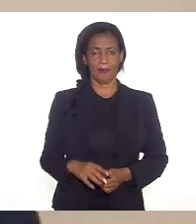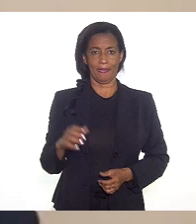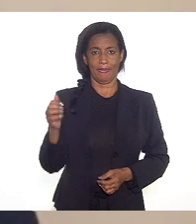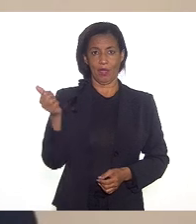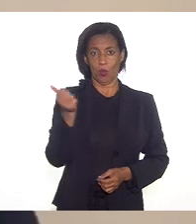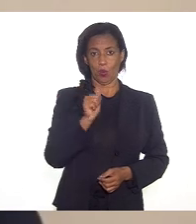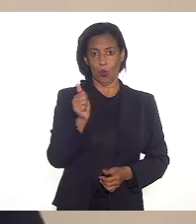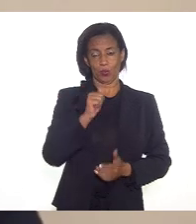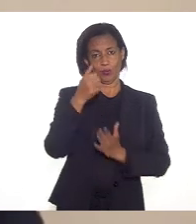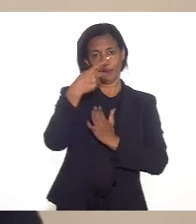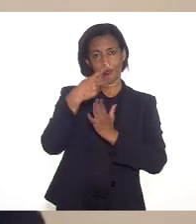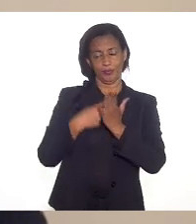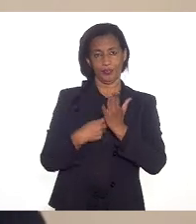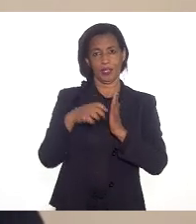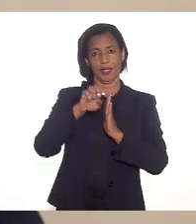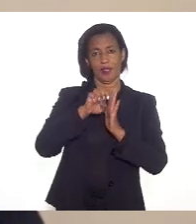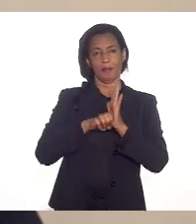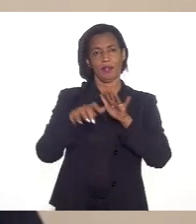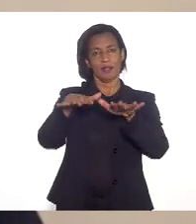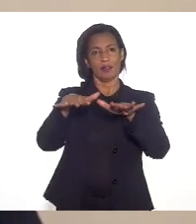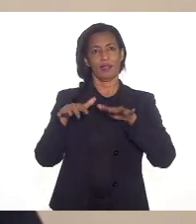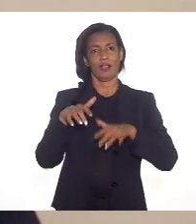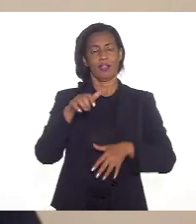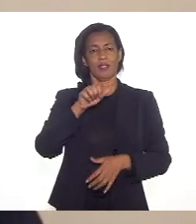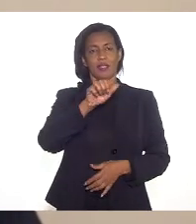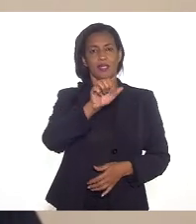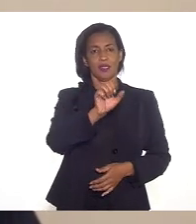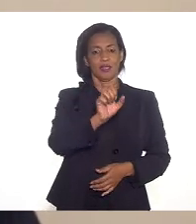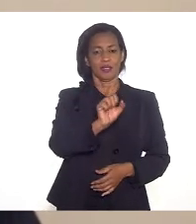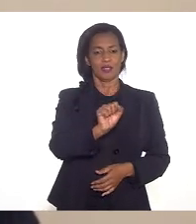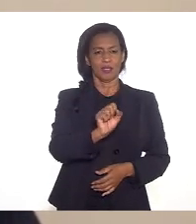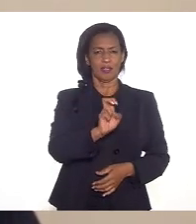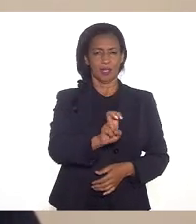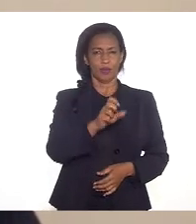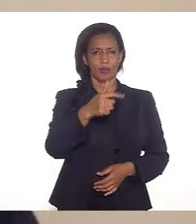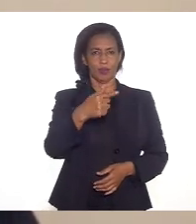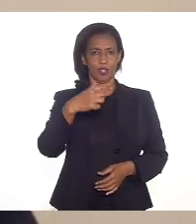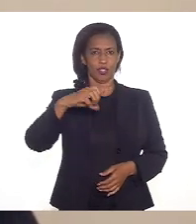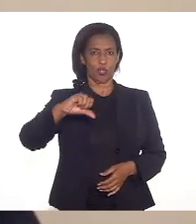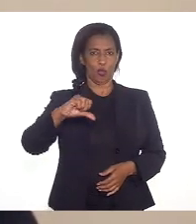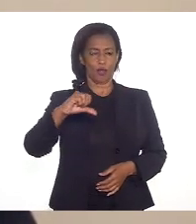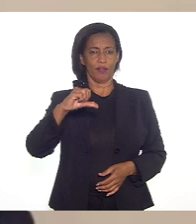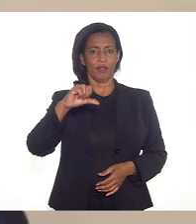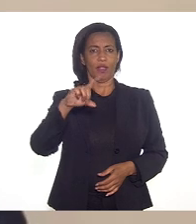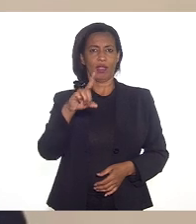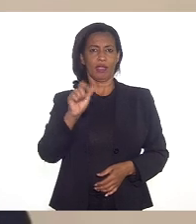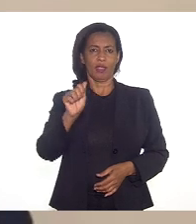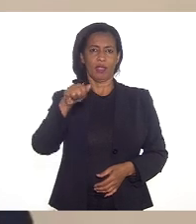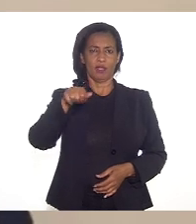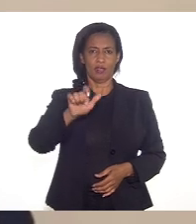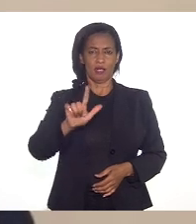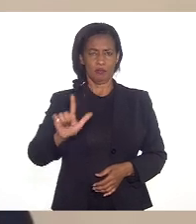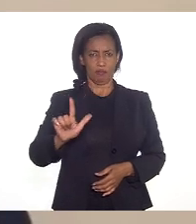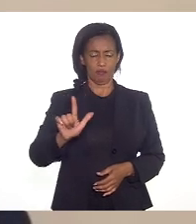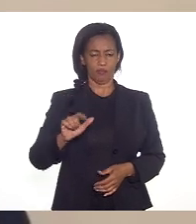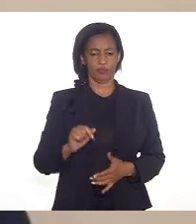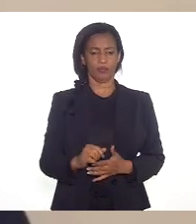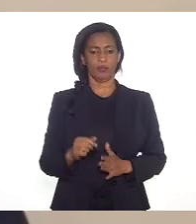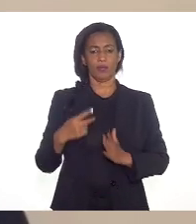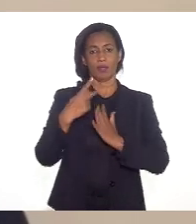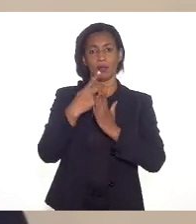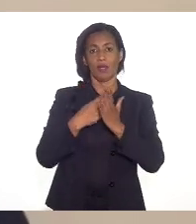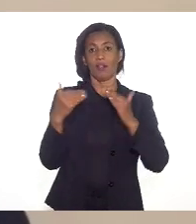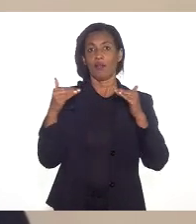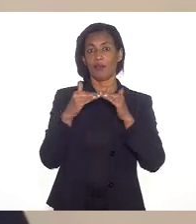11 da pauta. Emendas de plenário ao projeto de lei 579/2019, autoria do deputado Daniel Librelon. O parecer